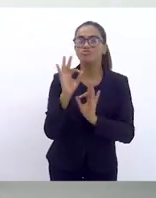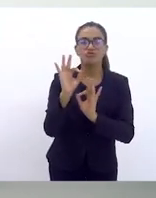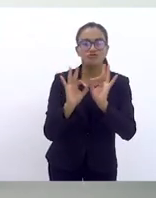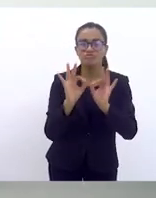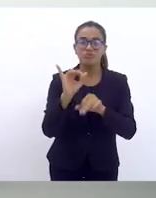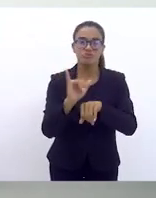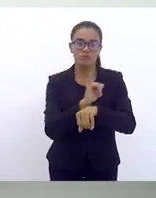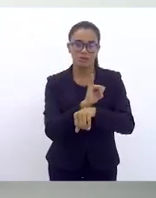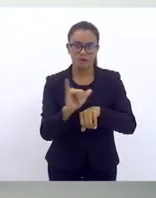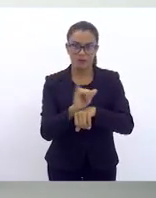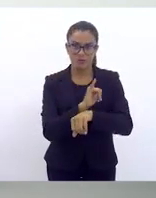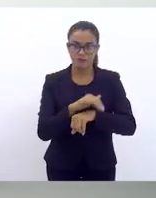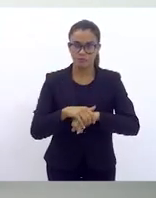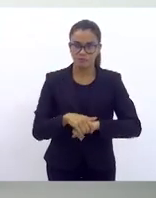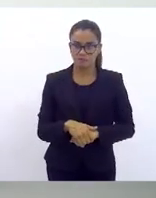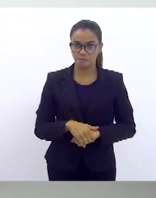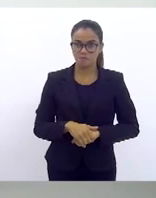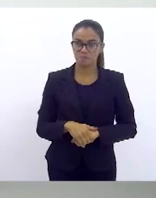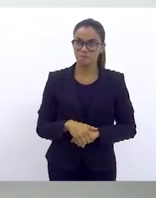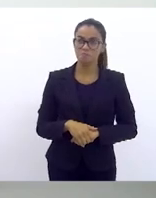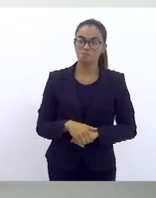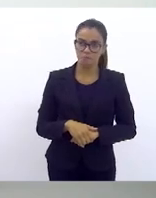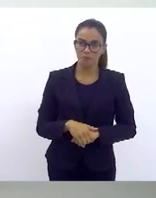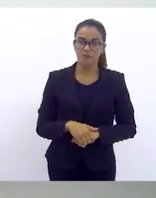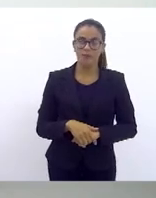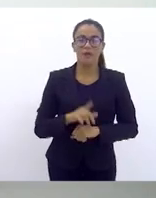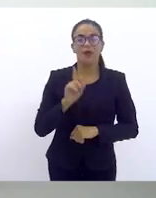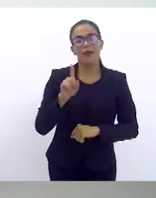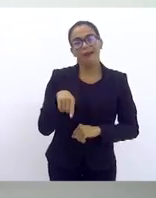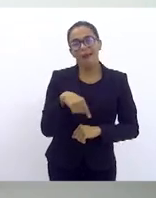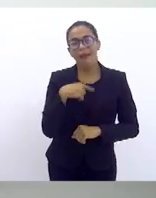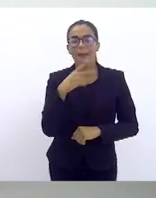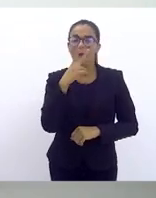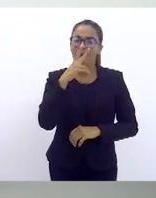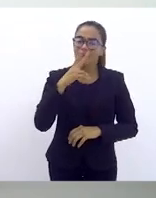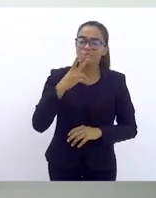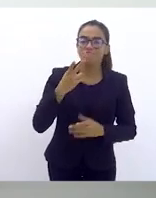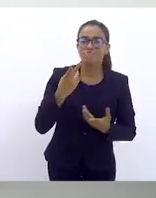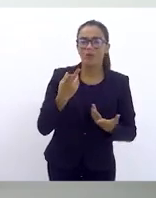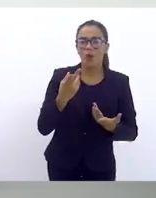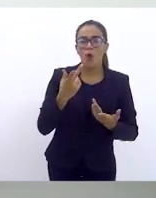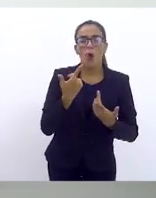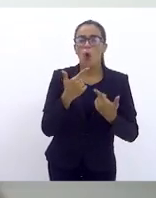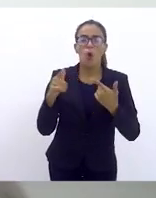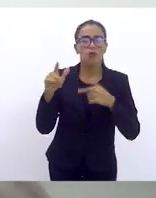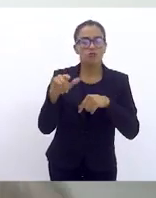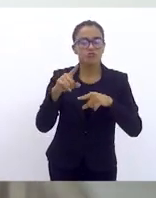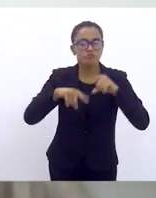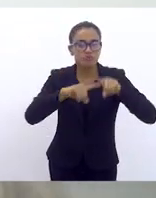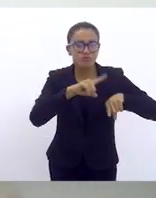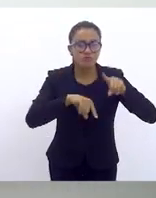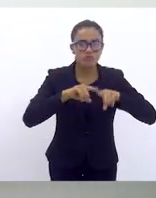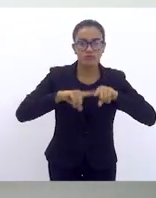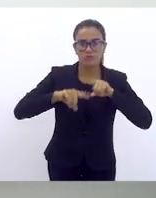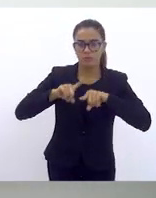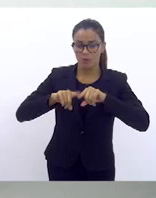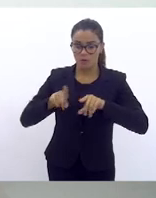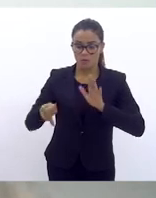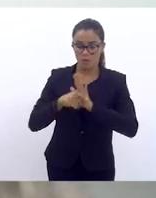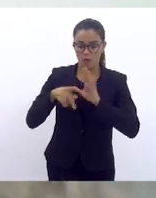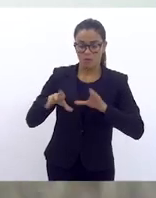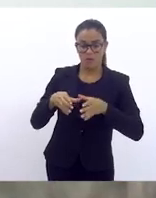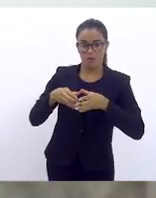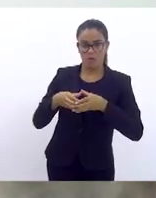passar a ser um Esteio uma raiz junto com outros instrumentos dessa comissão